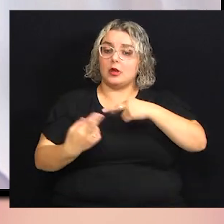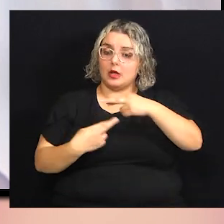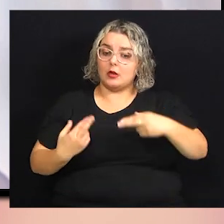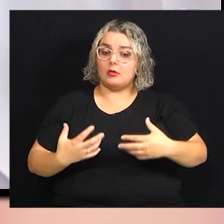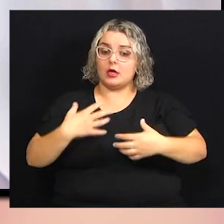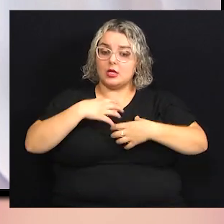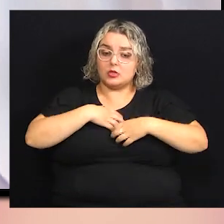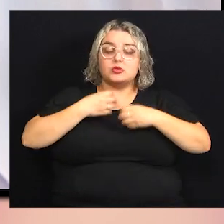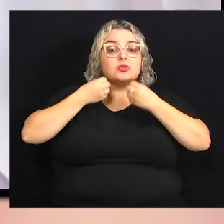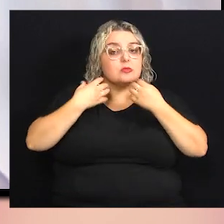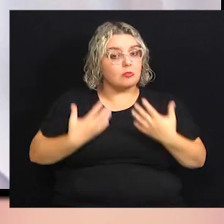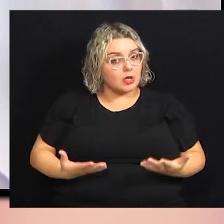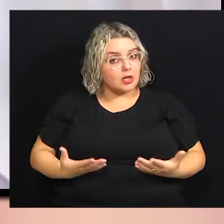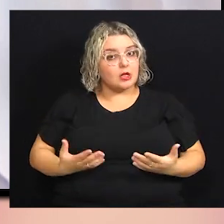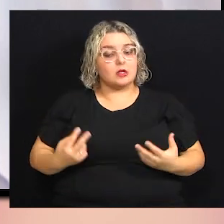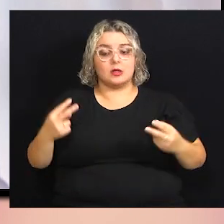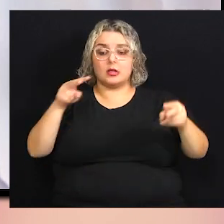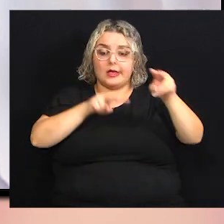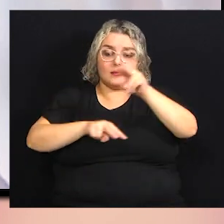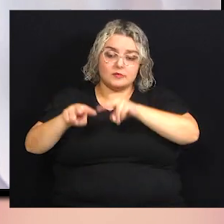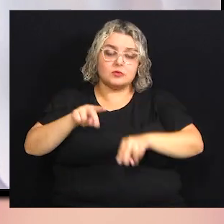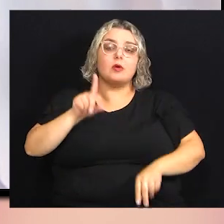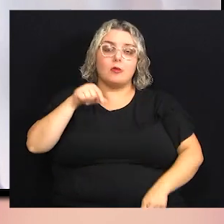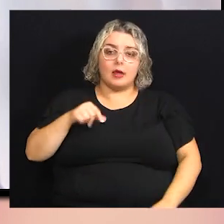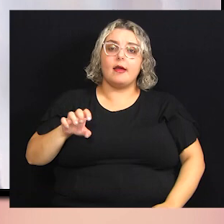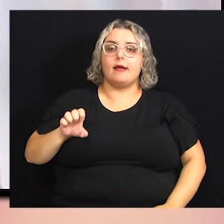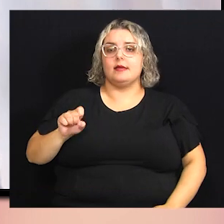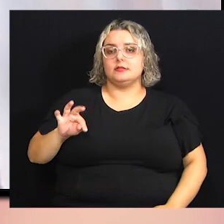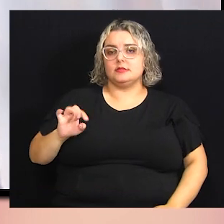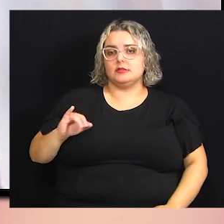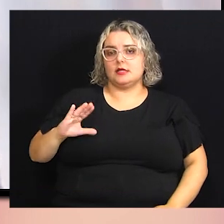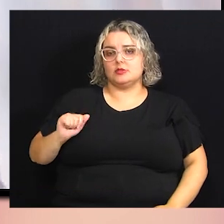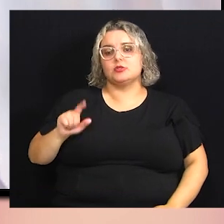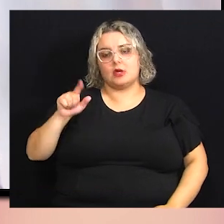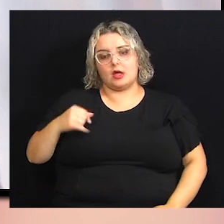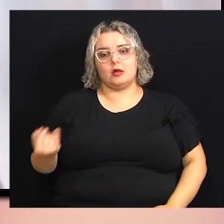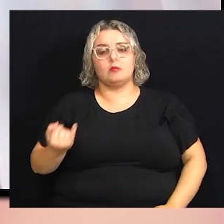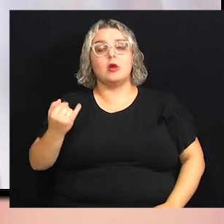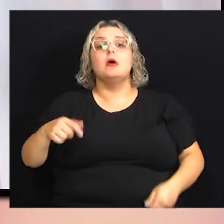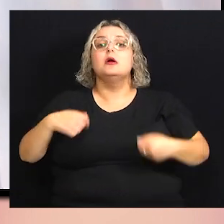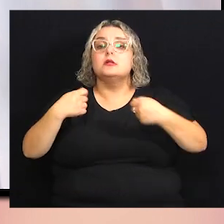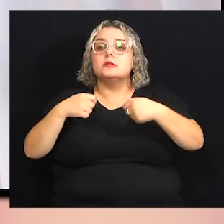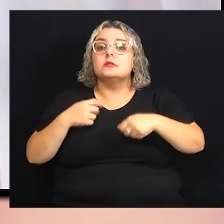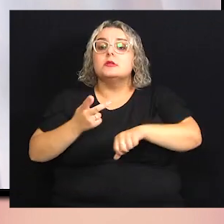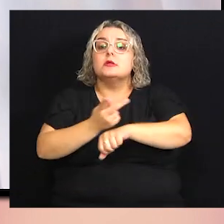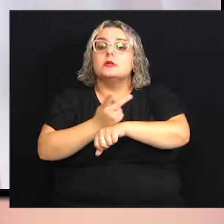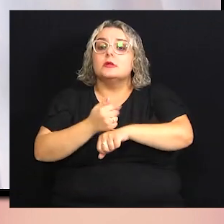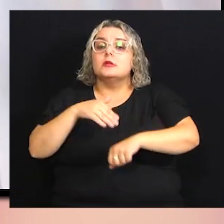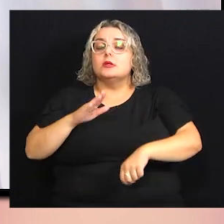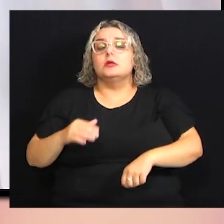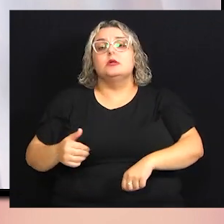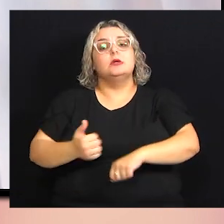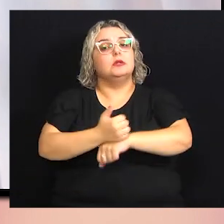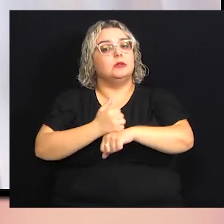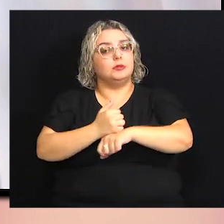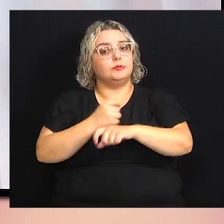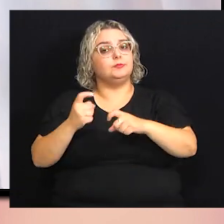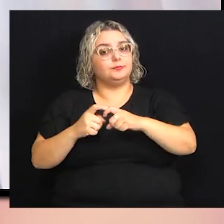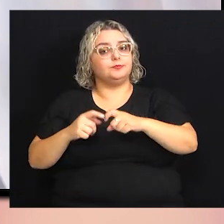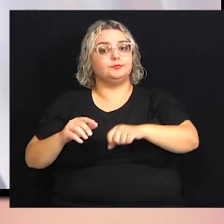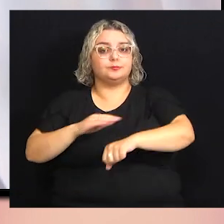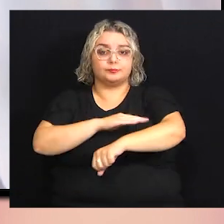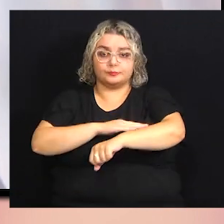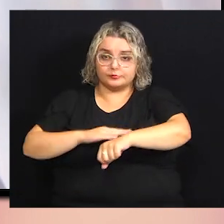está relacionada à sensação de bem-estar e a estética ela é muito importante nisso, mas a gente precisa procurar mais o